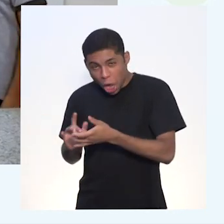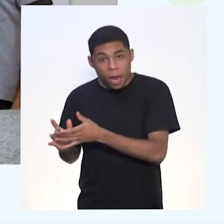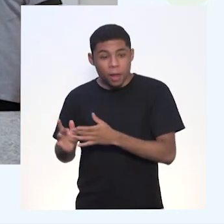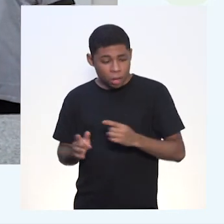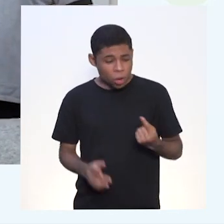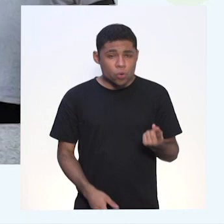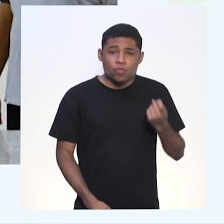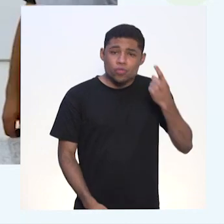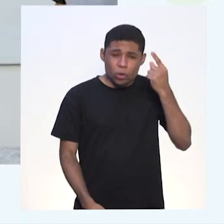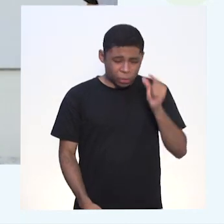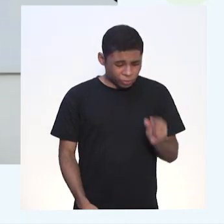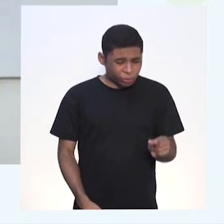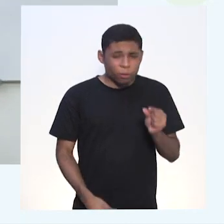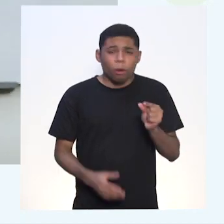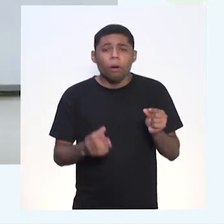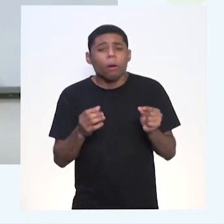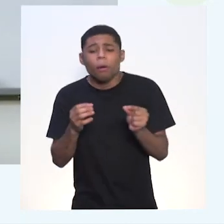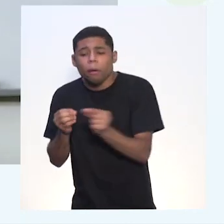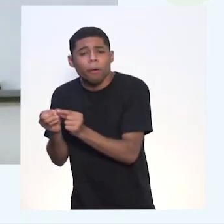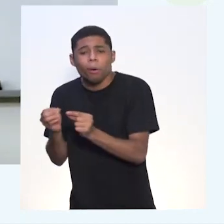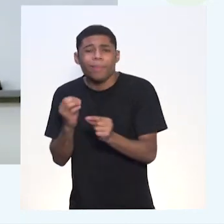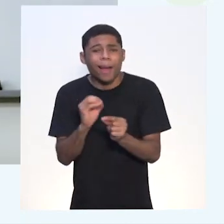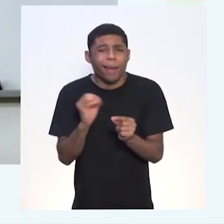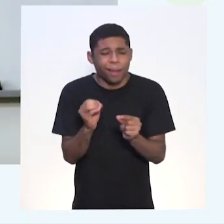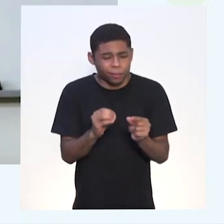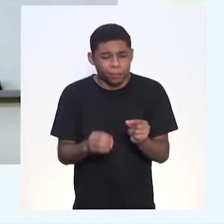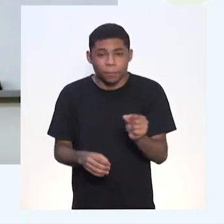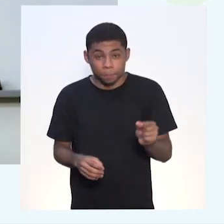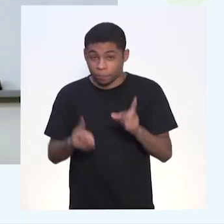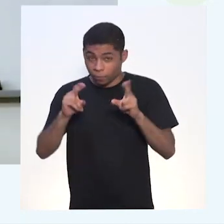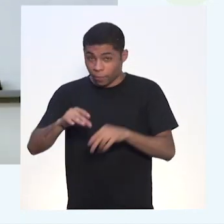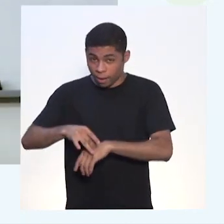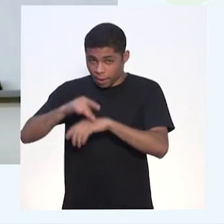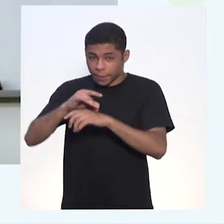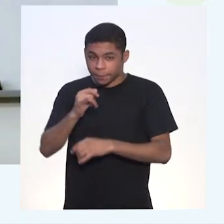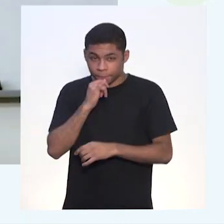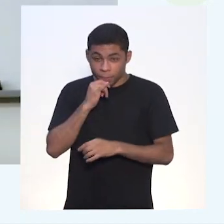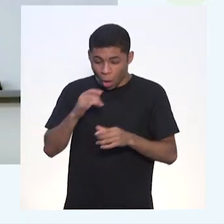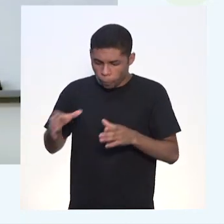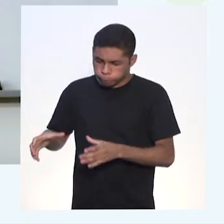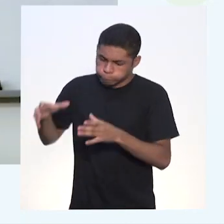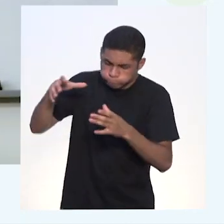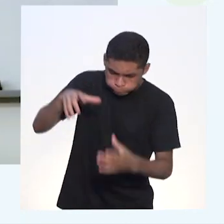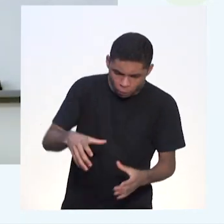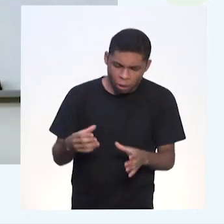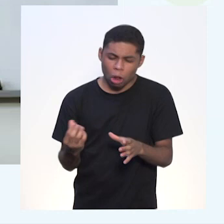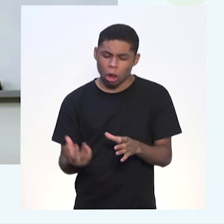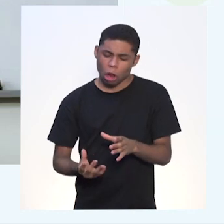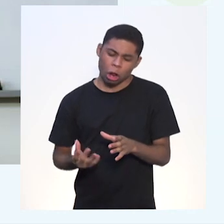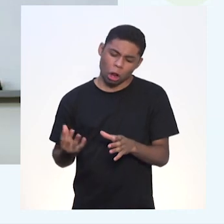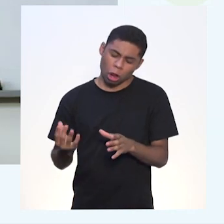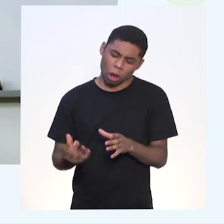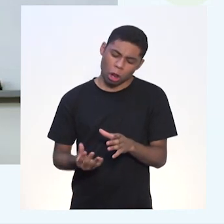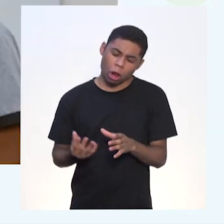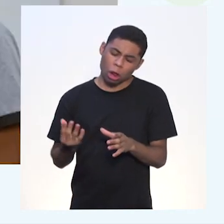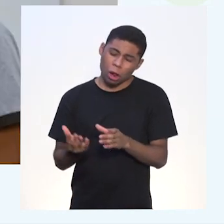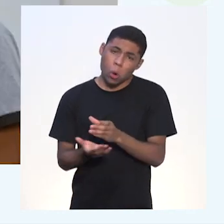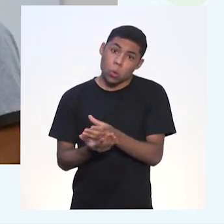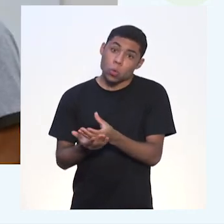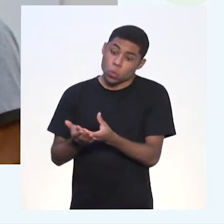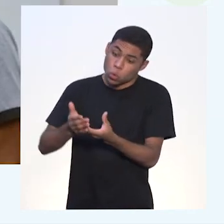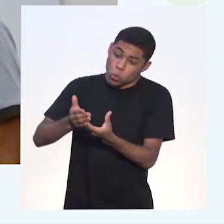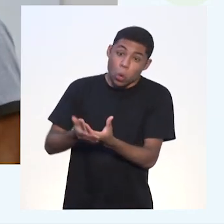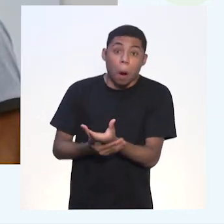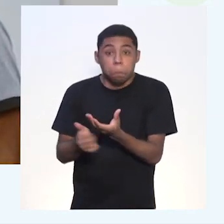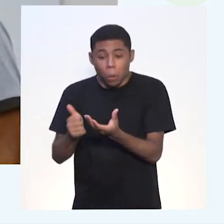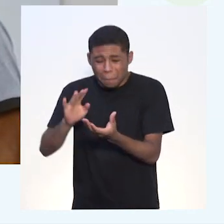a gente lembrar da carne de novo. Quando você coloca, às vezes, você vai assar um pedaço de carne grande, né? Por fora ali já tá bom. Quando você